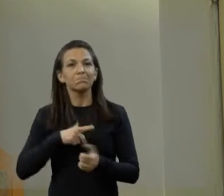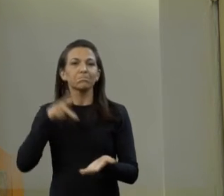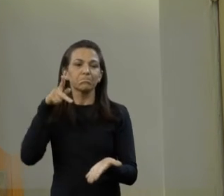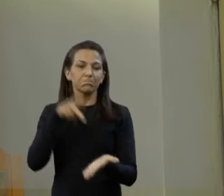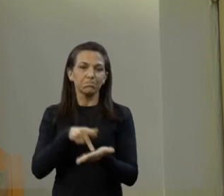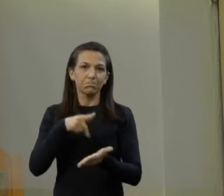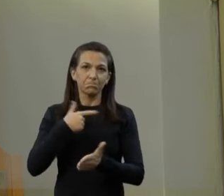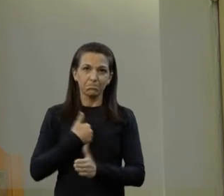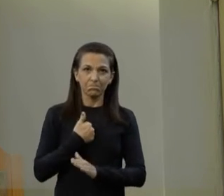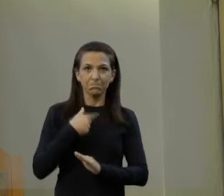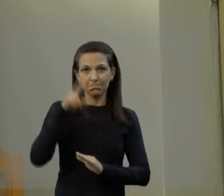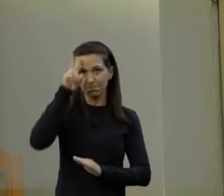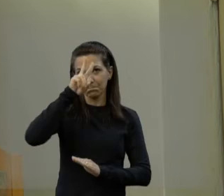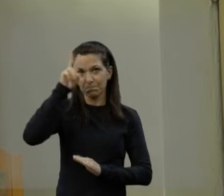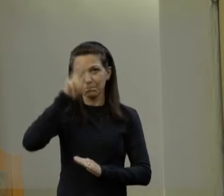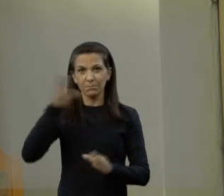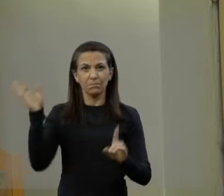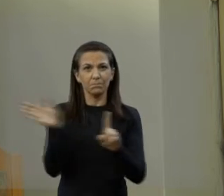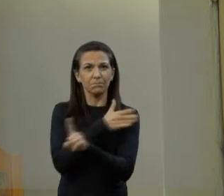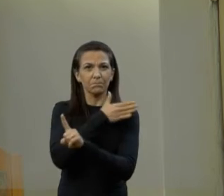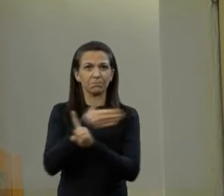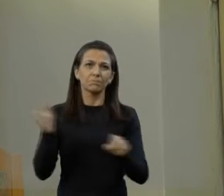E aí